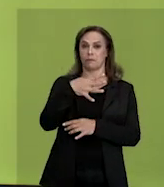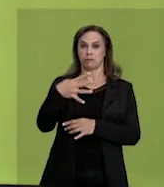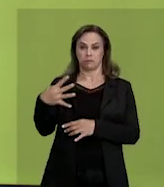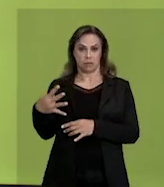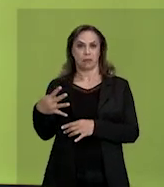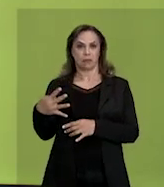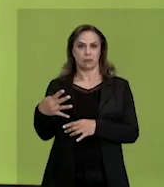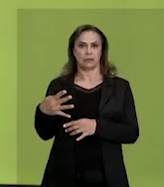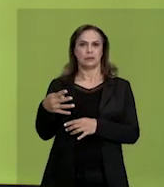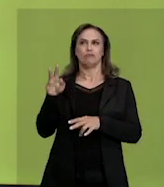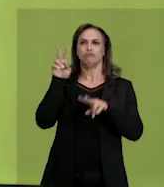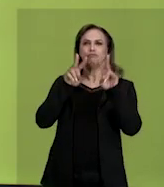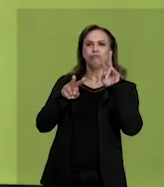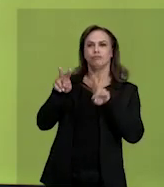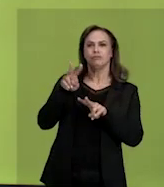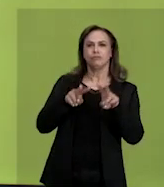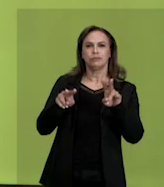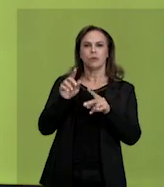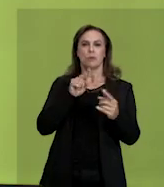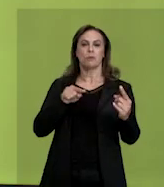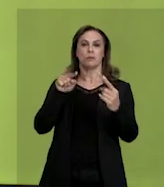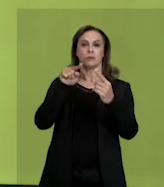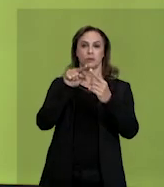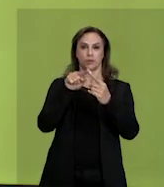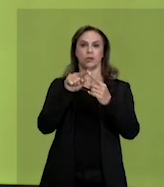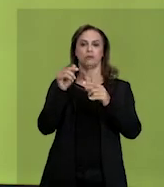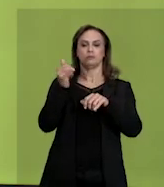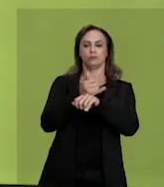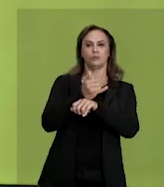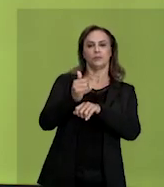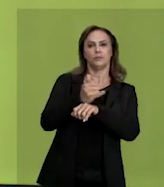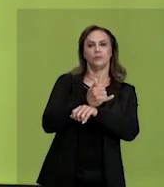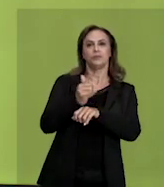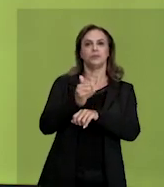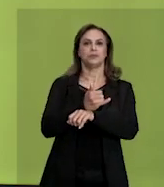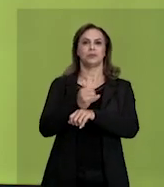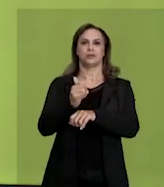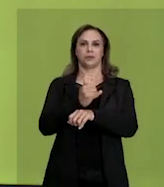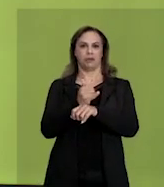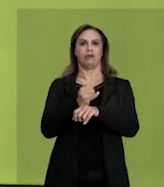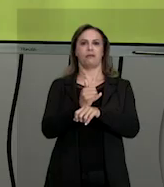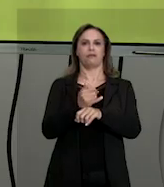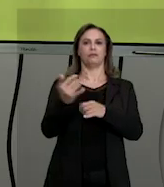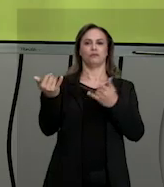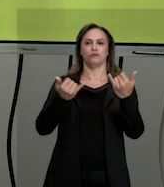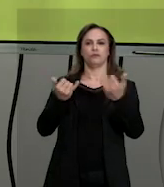visando construir estratégias de seleção de fontes confiáveis de informações.